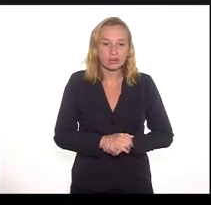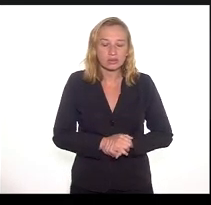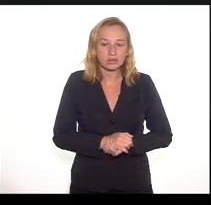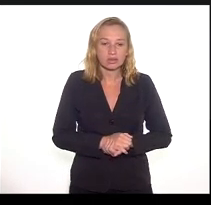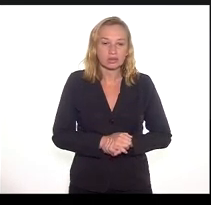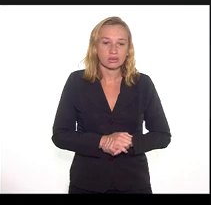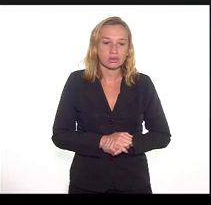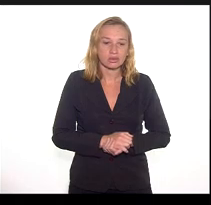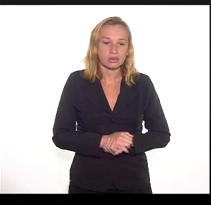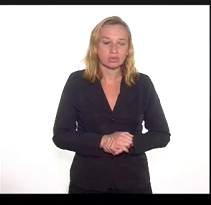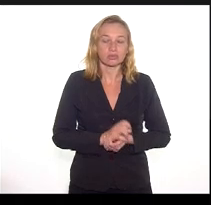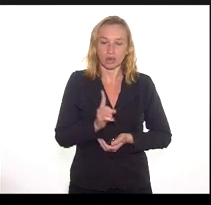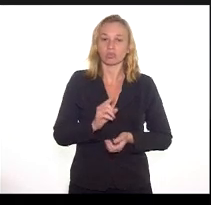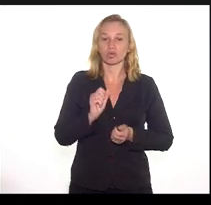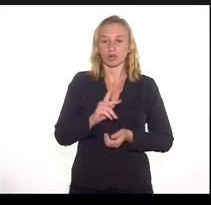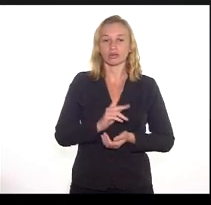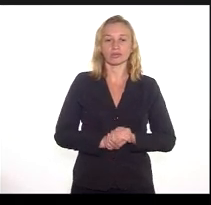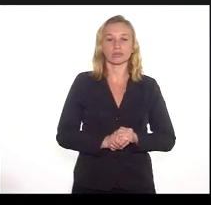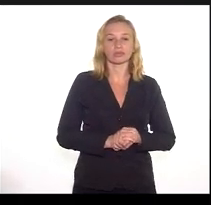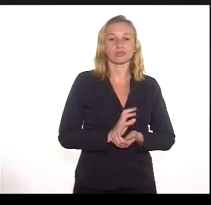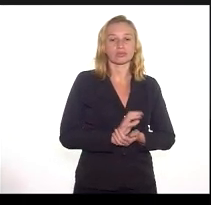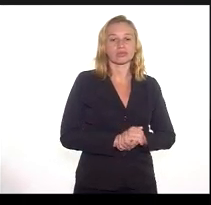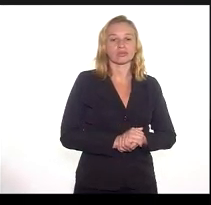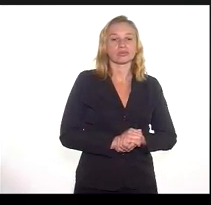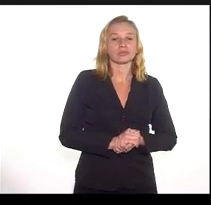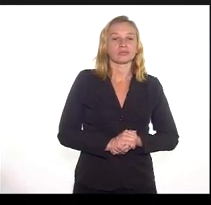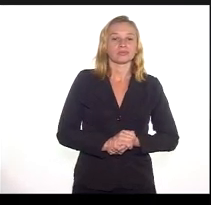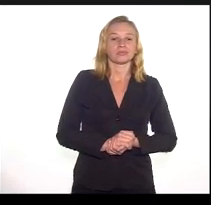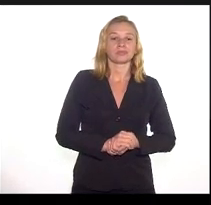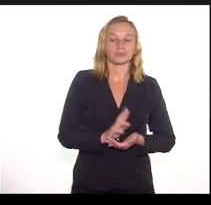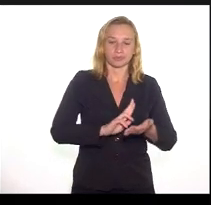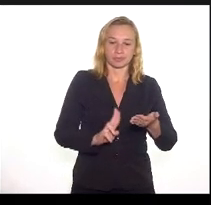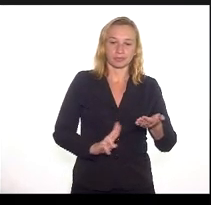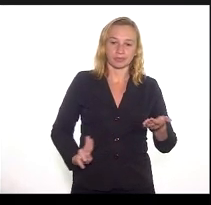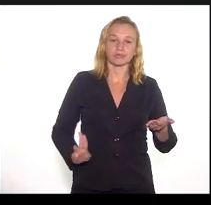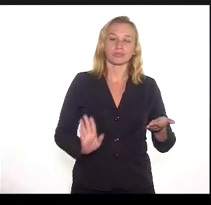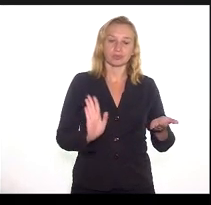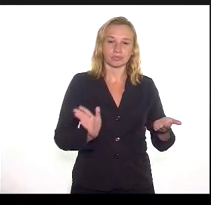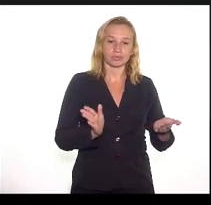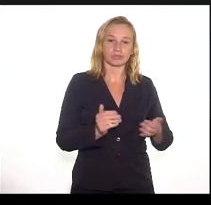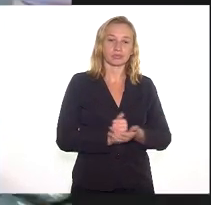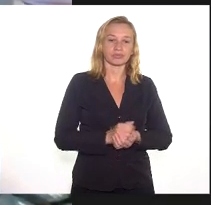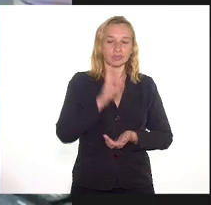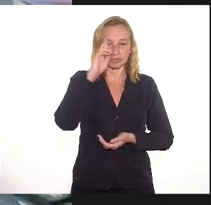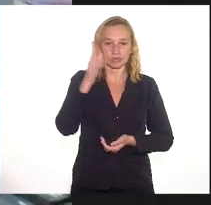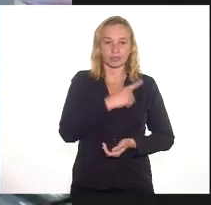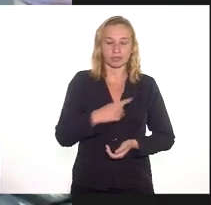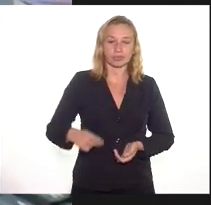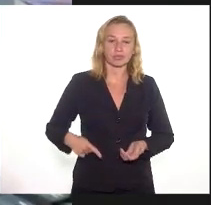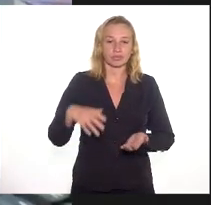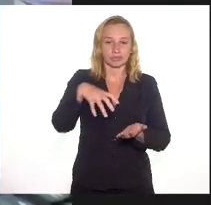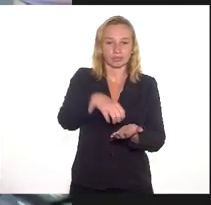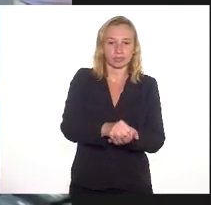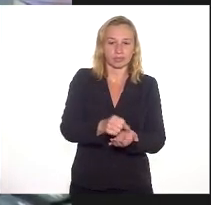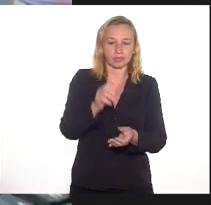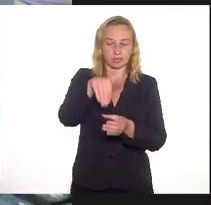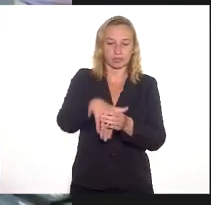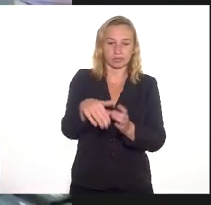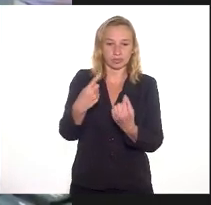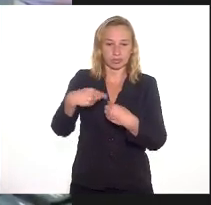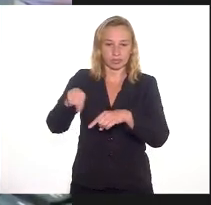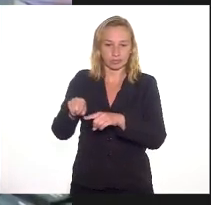deputada? Não. Colhidas as coautorias. Senhor presidente, gostaria de registrar o voto